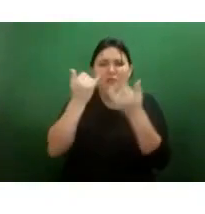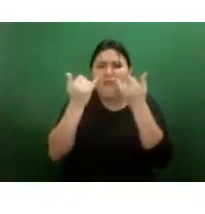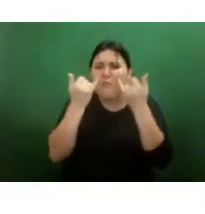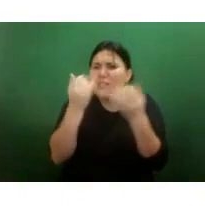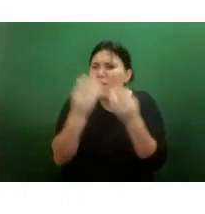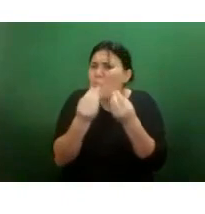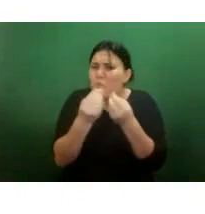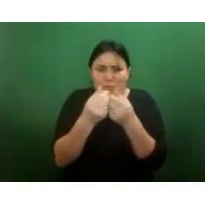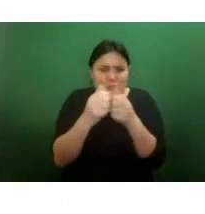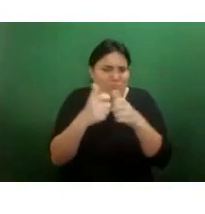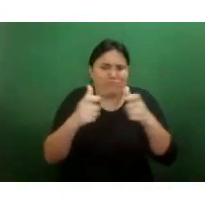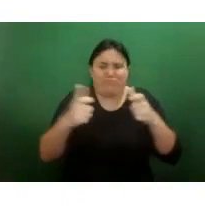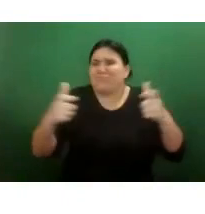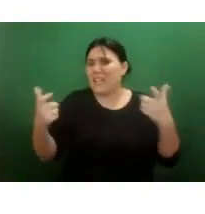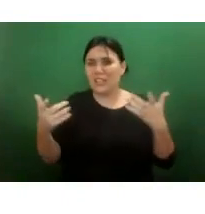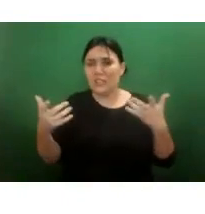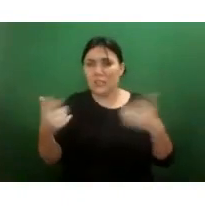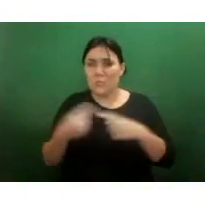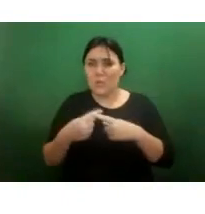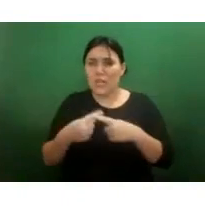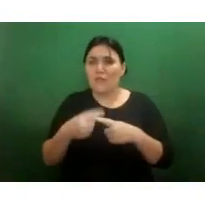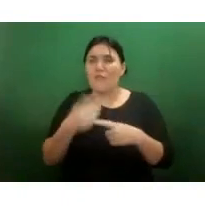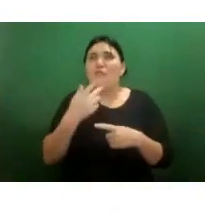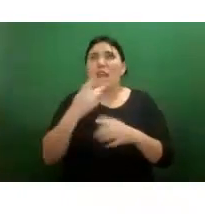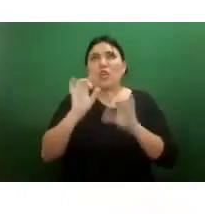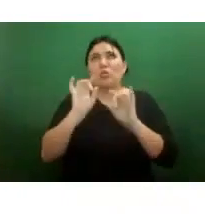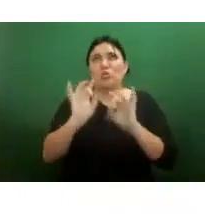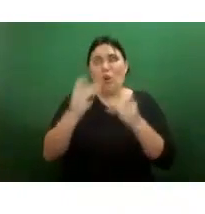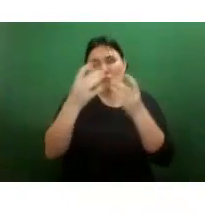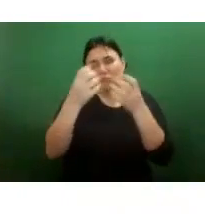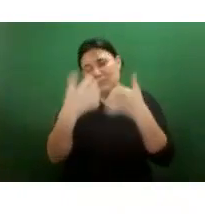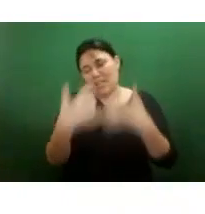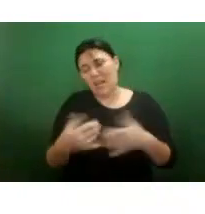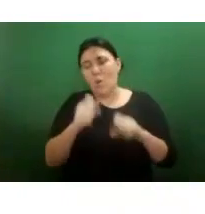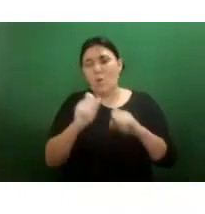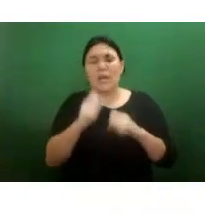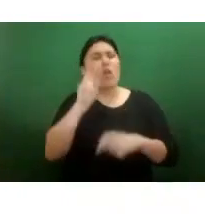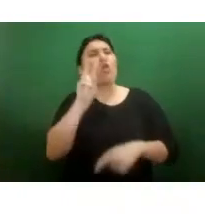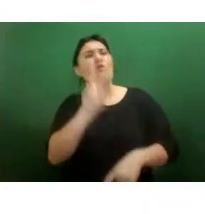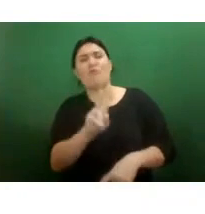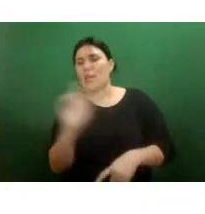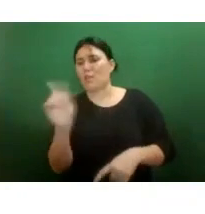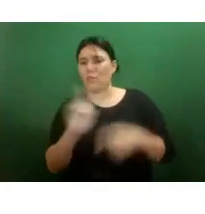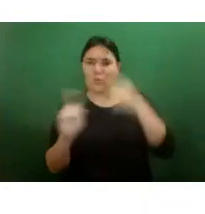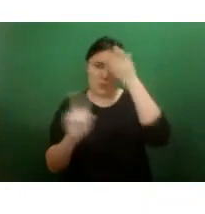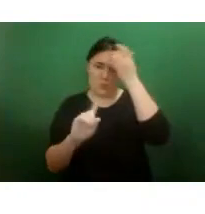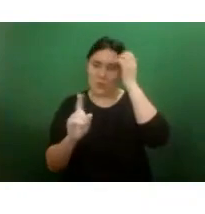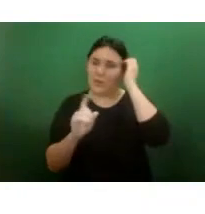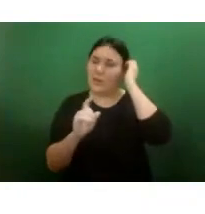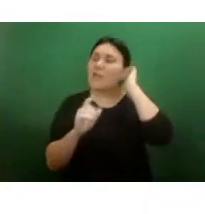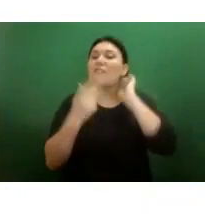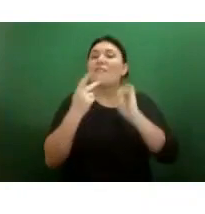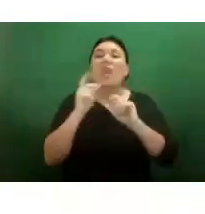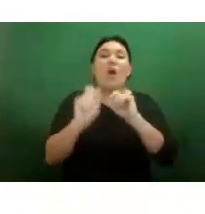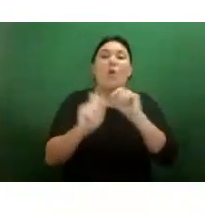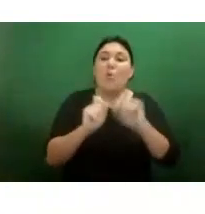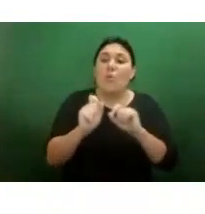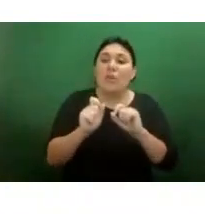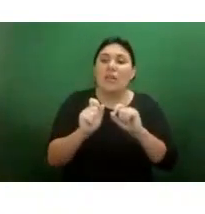muita coisa, porque nós não vamos falar apenas o que a gente está vendo, mas a gente vai falar também